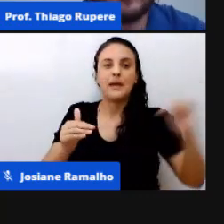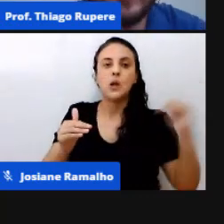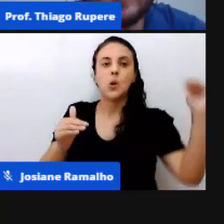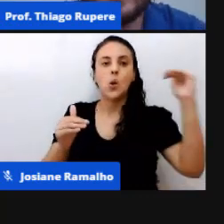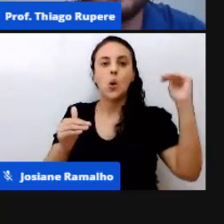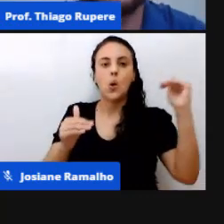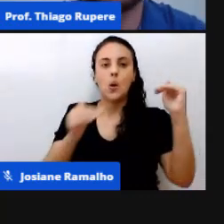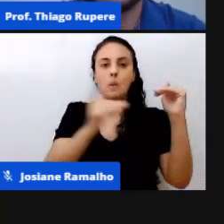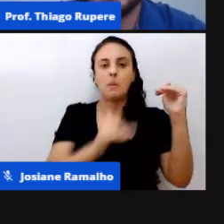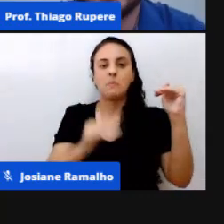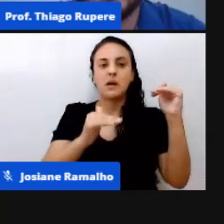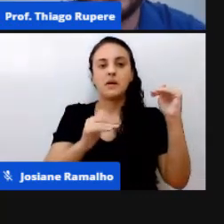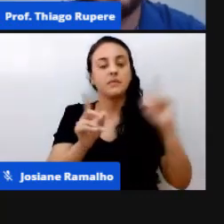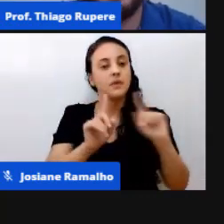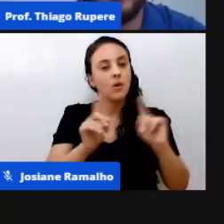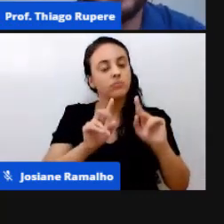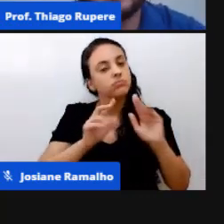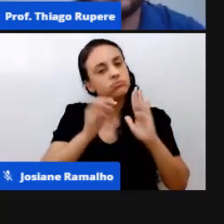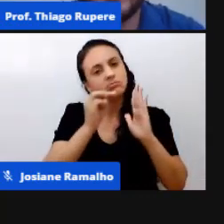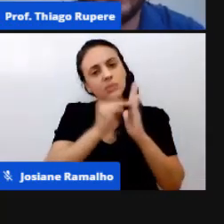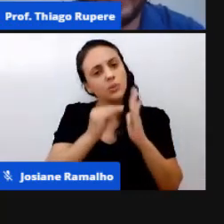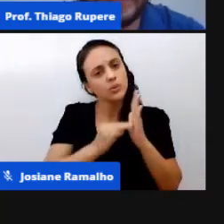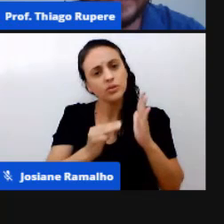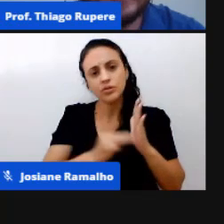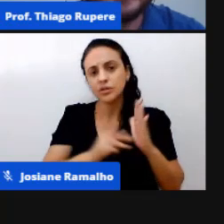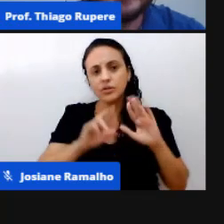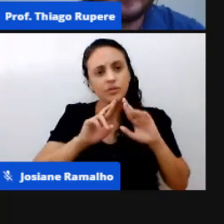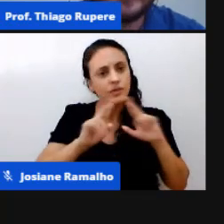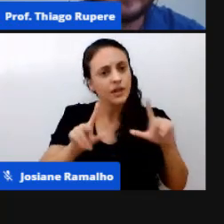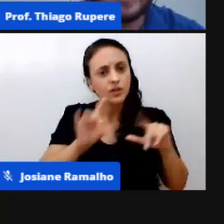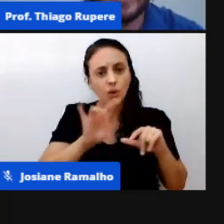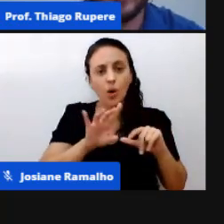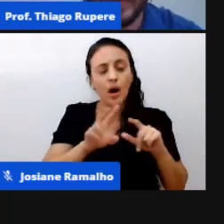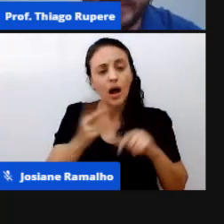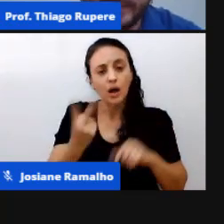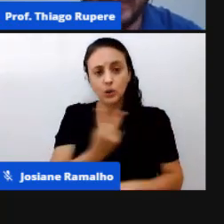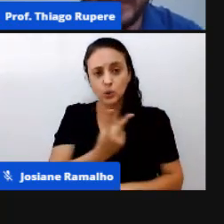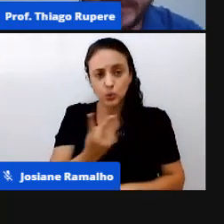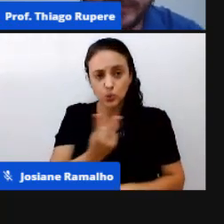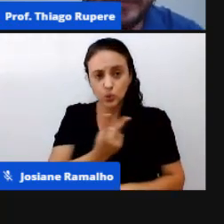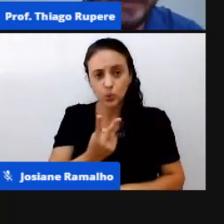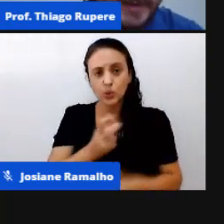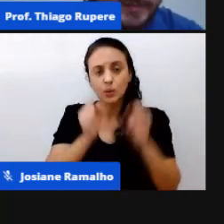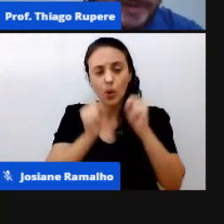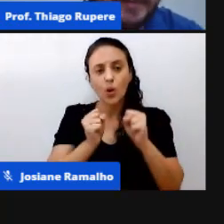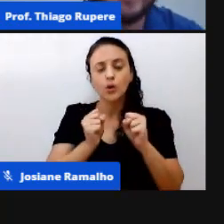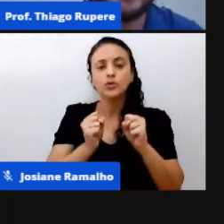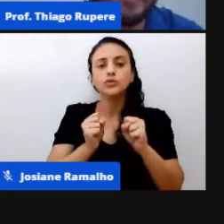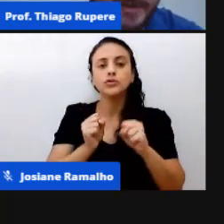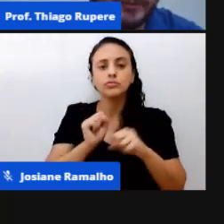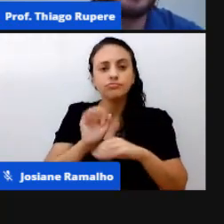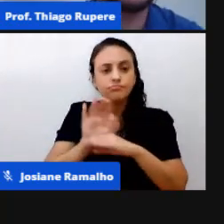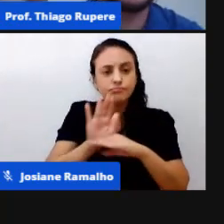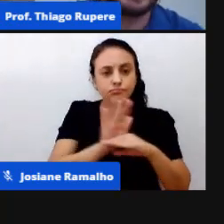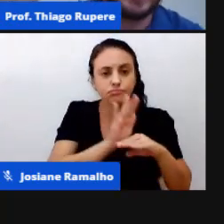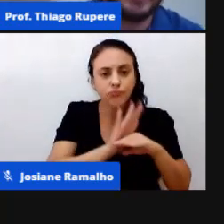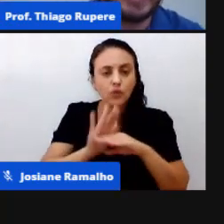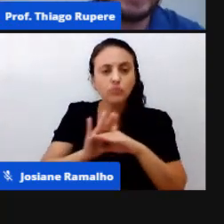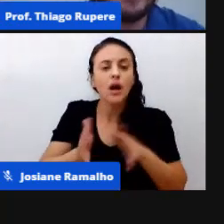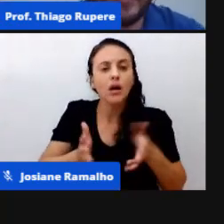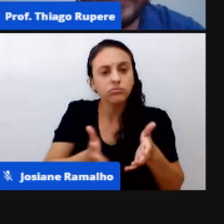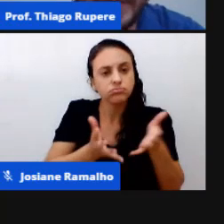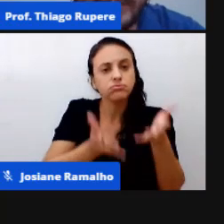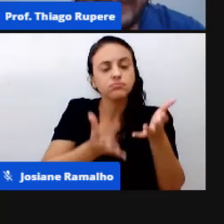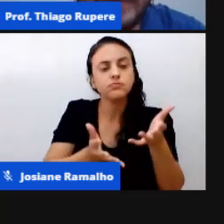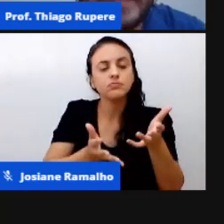apenas metodologias diferentes que podem contribuir com esse momento de pandemia, mas, repito,